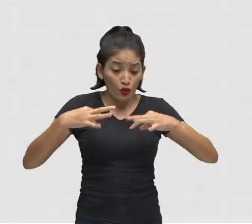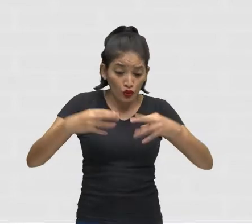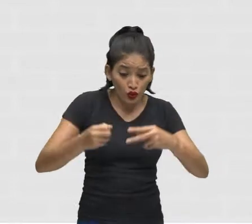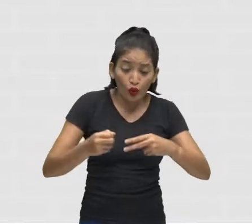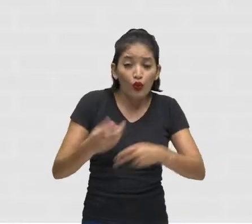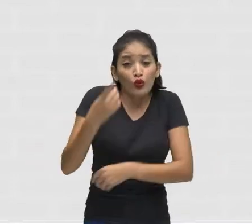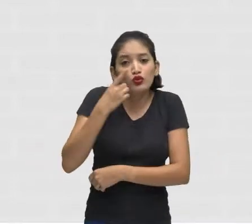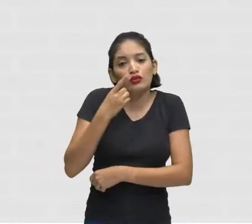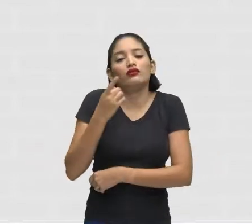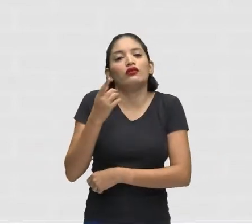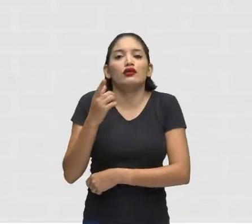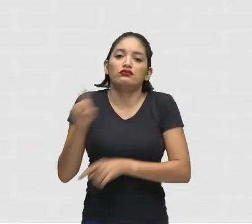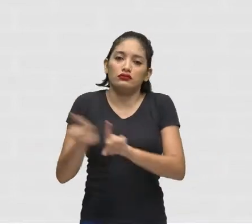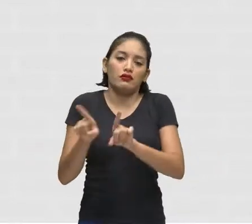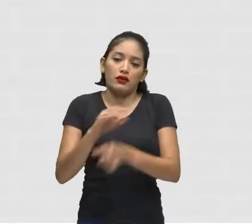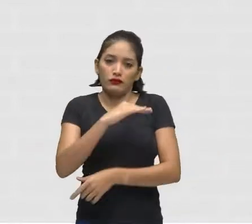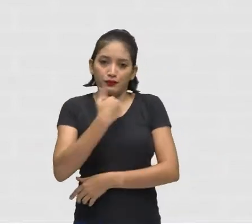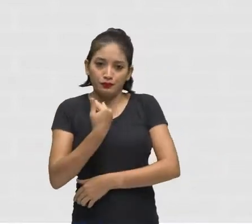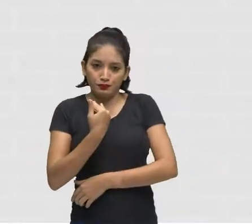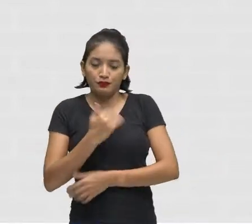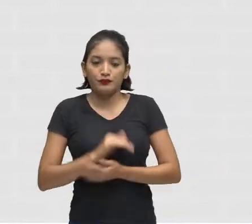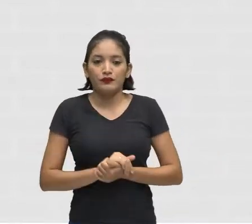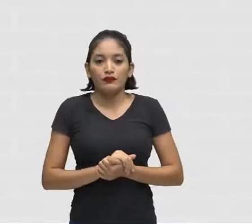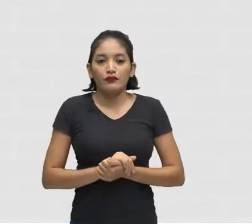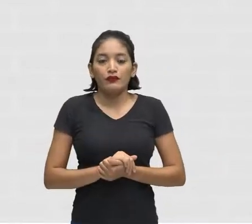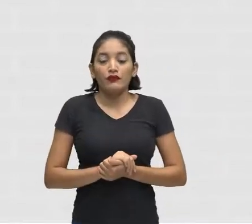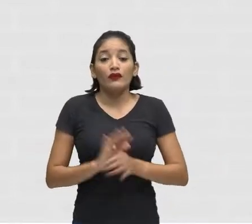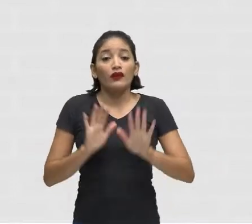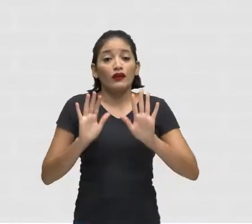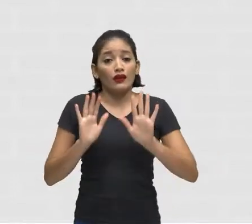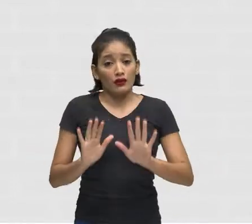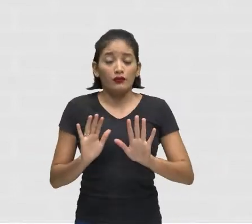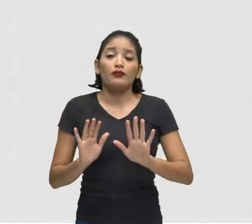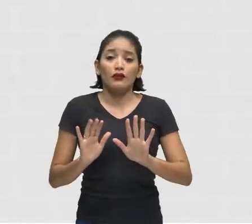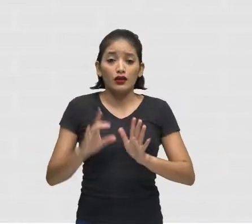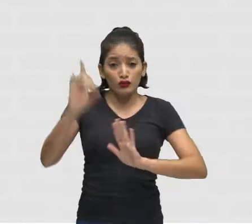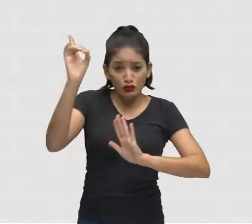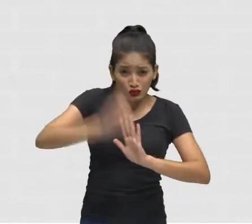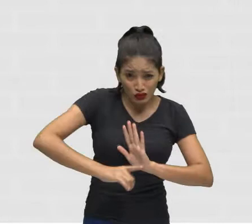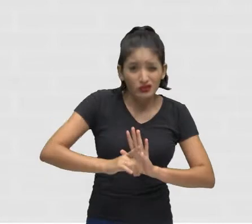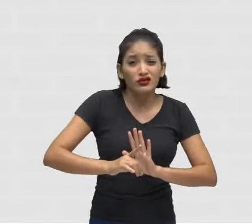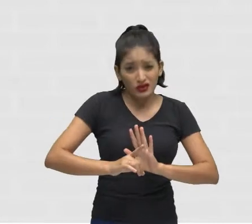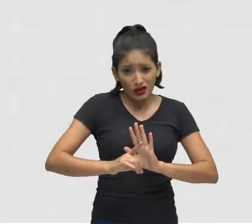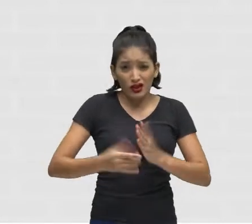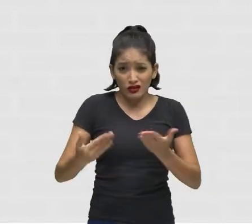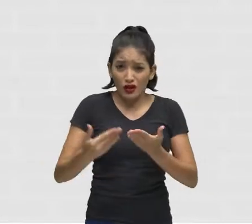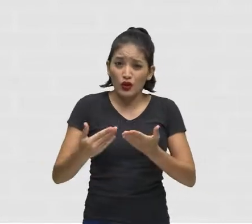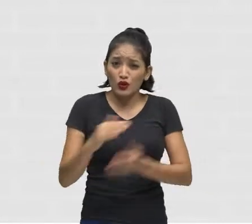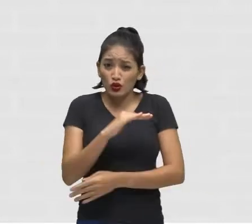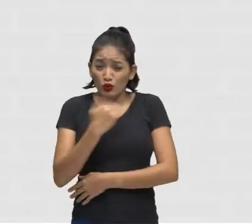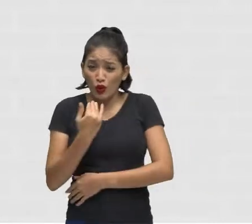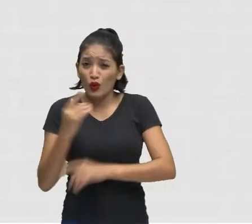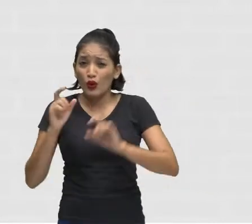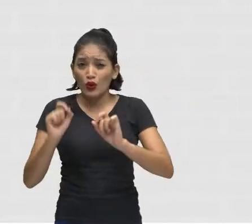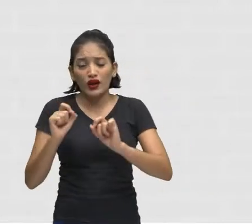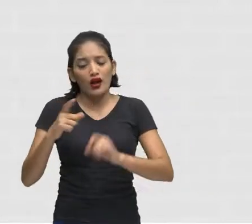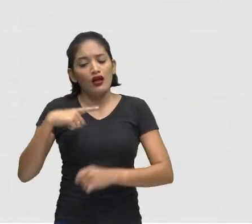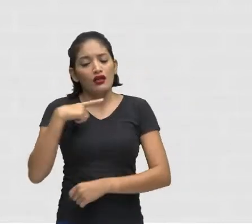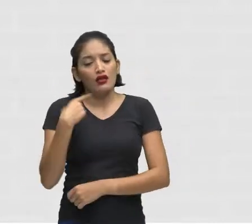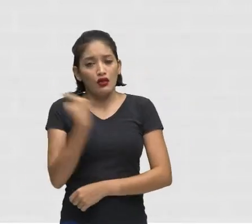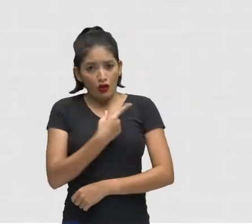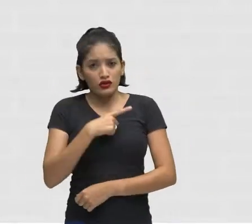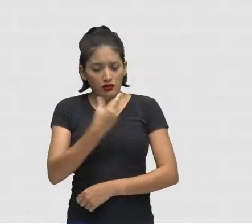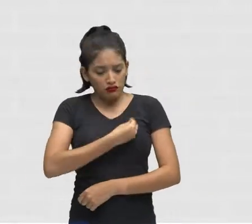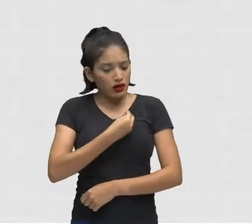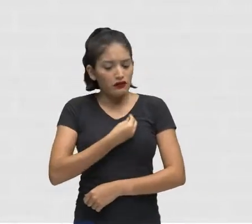dia a esse momento, mas que a prerrogativa disso, que o que antecede esse morrer, é que nós tenhamos uma vida bem